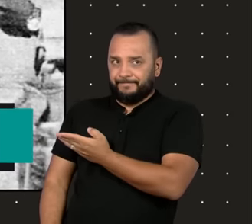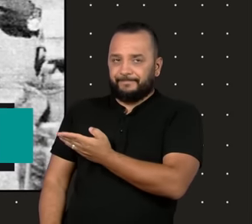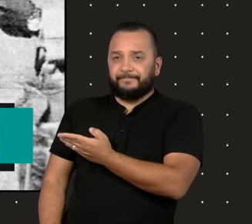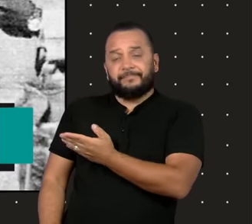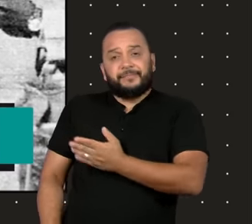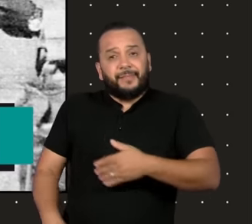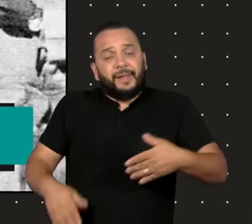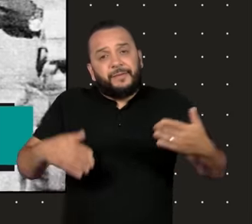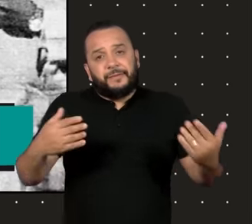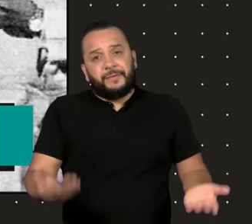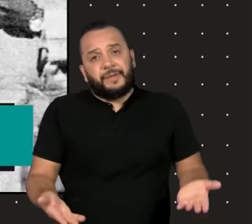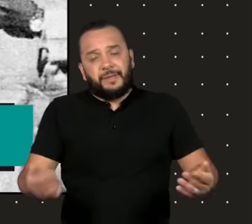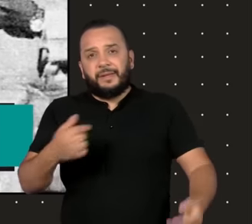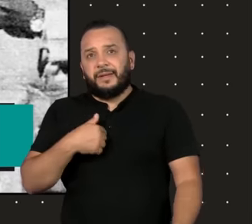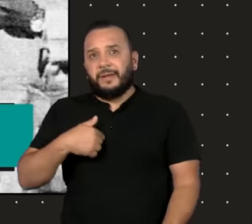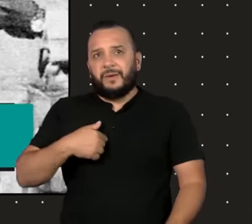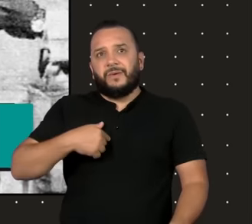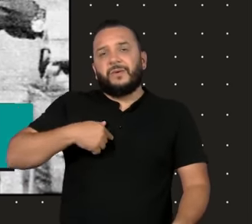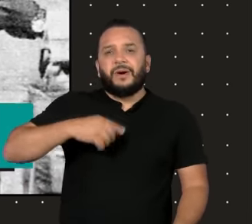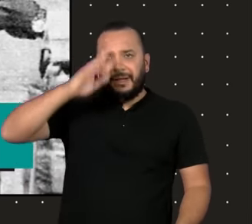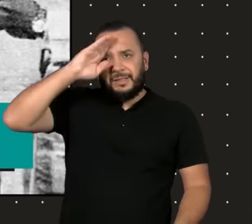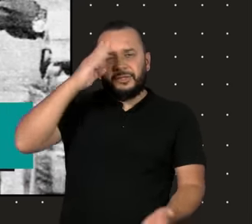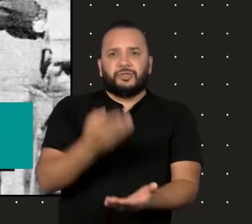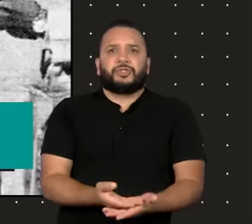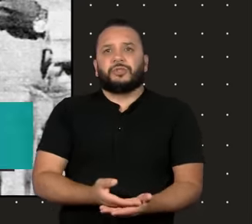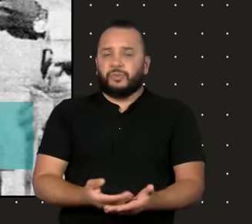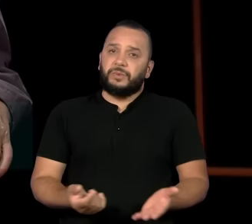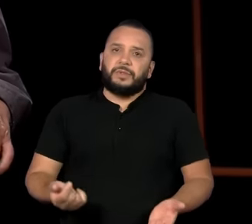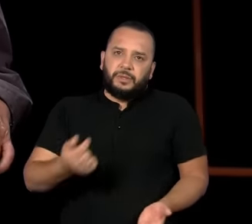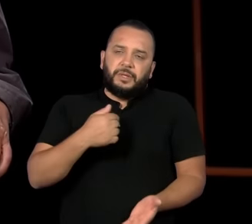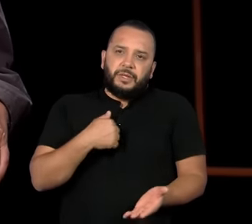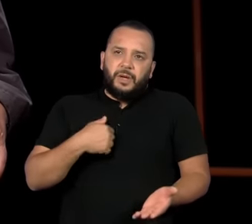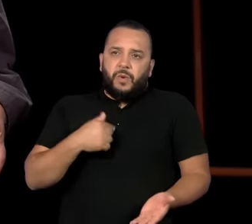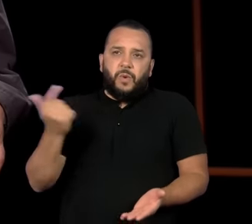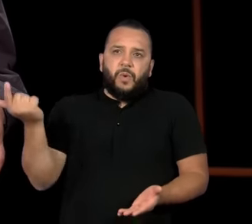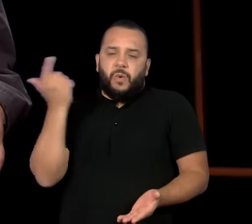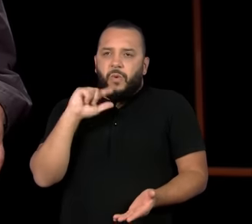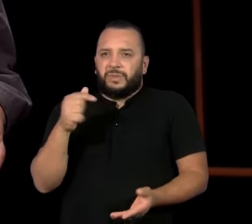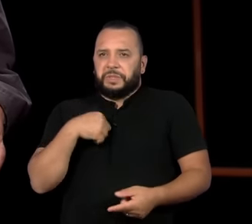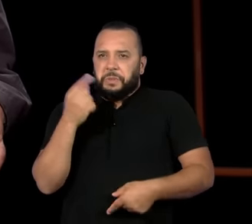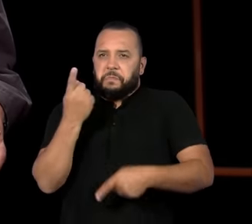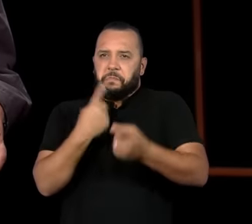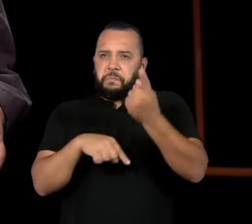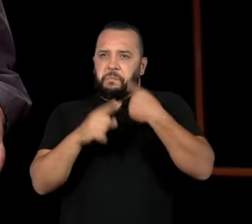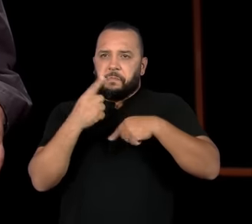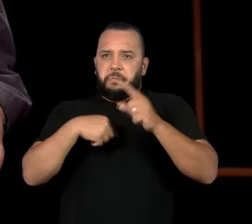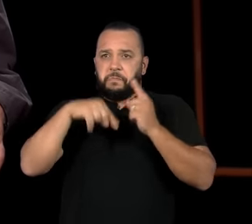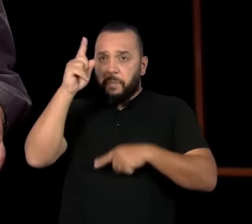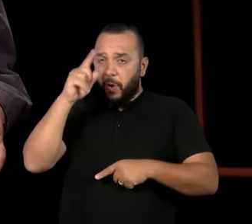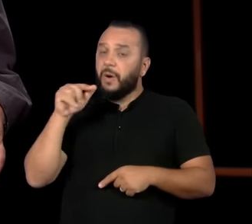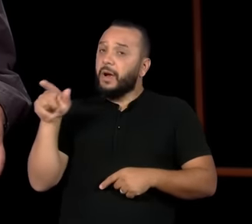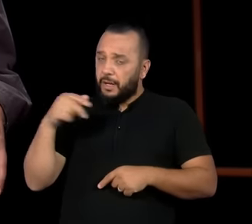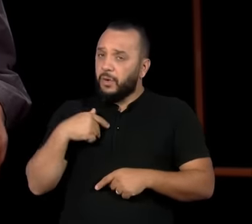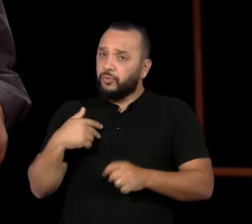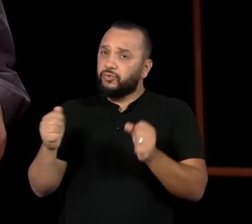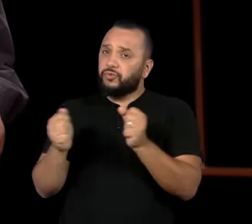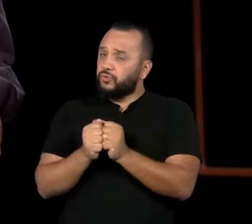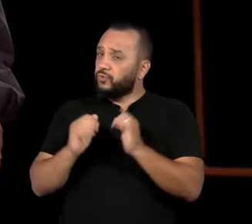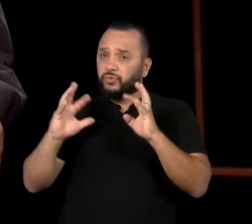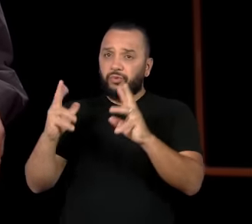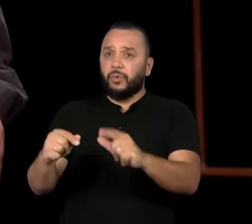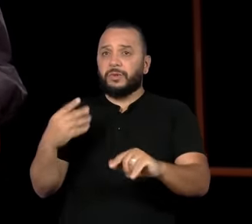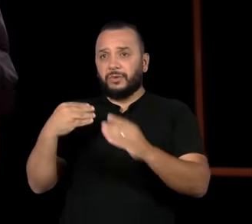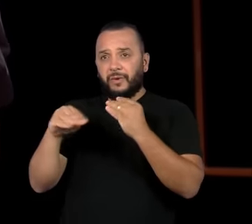eu acredito que, depois que eu cheguei lá, todas as novelas do Vietri eu fiz. Eu participei,